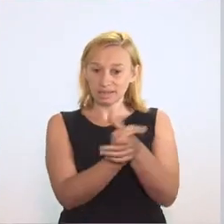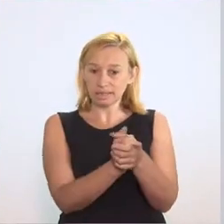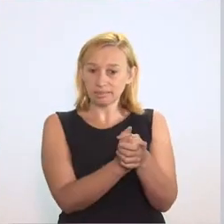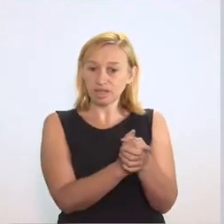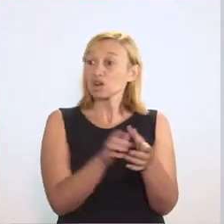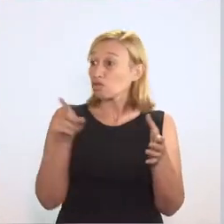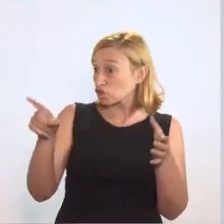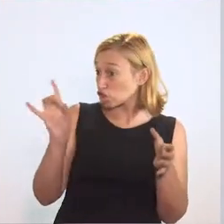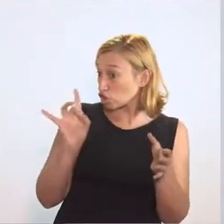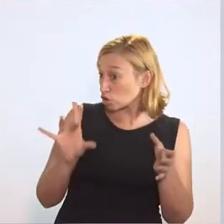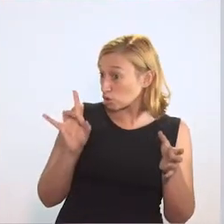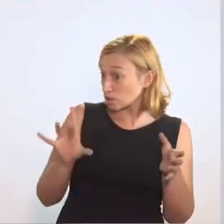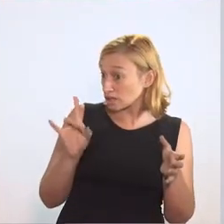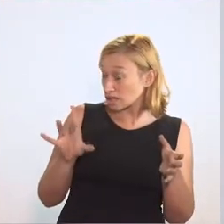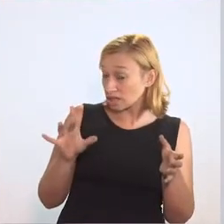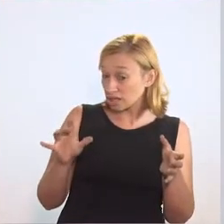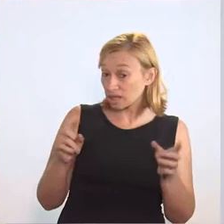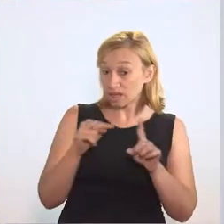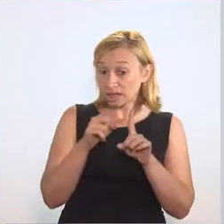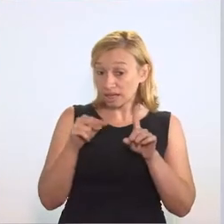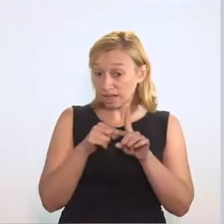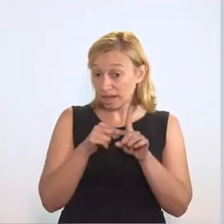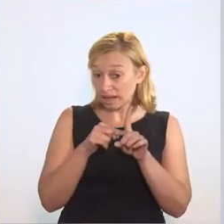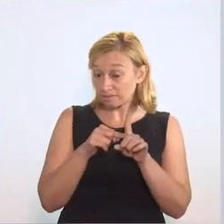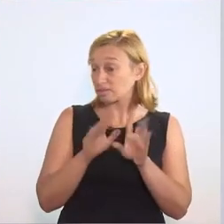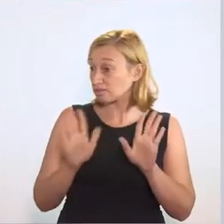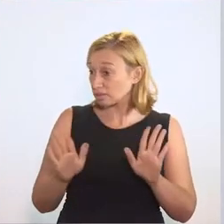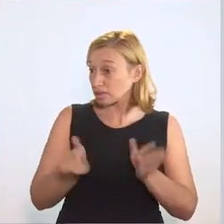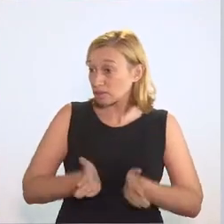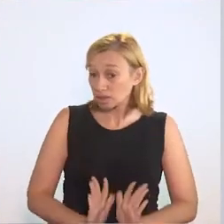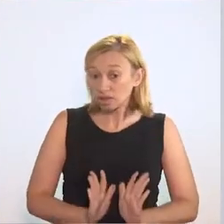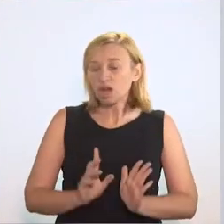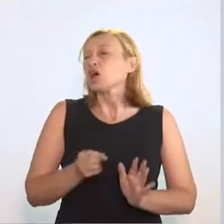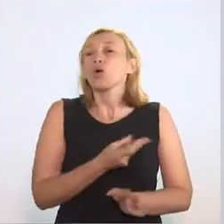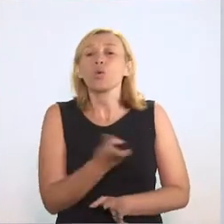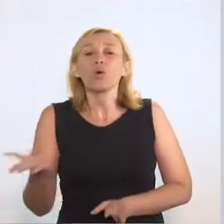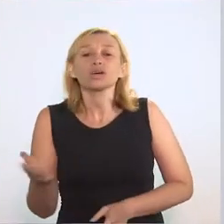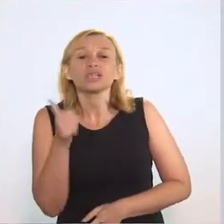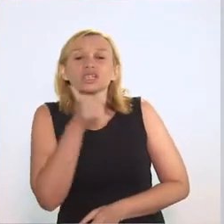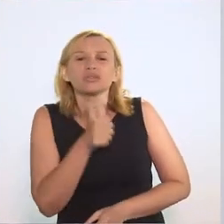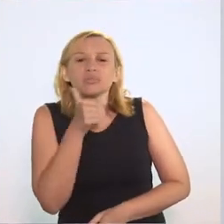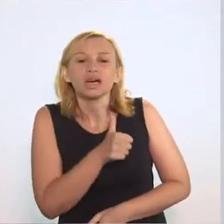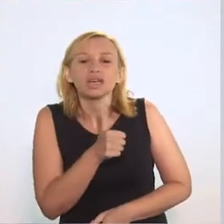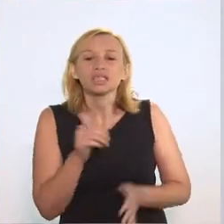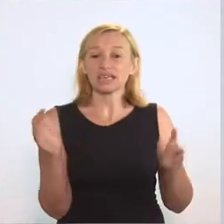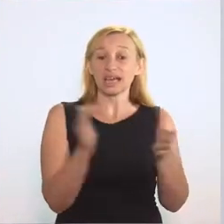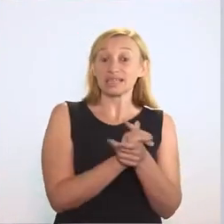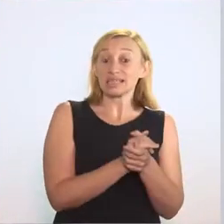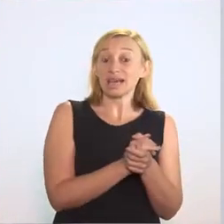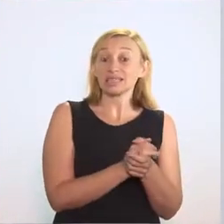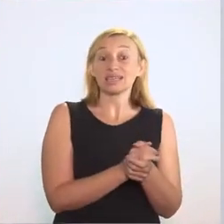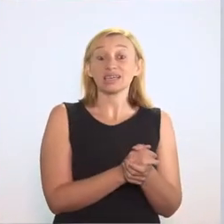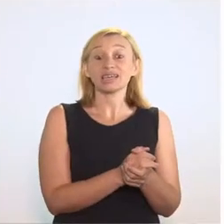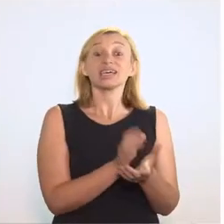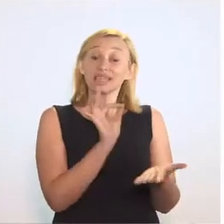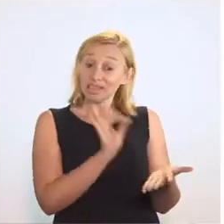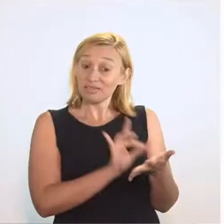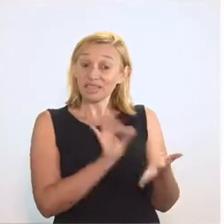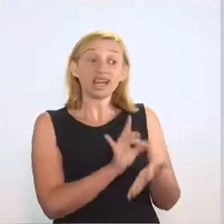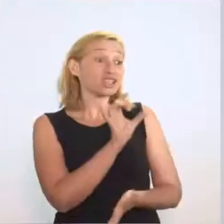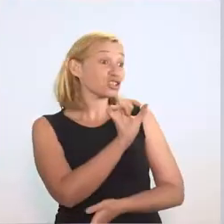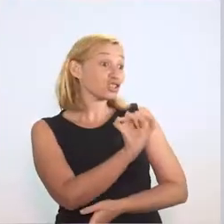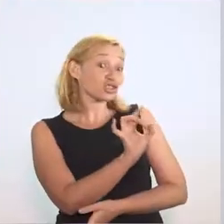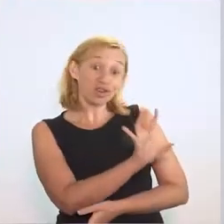estado civil. Você estava sozinha assumindo seu filho. Mas quantas mães são casadas e são solo? Sim,